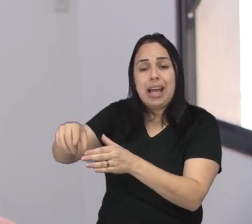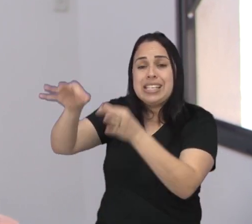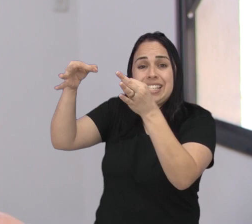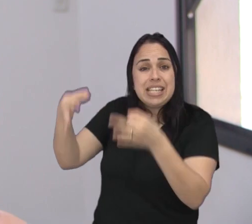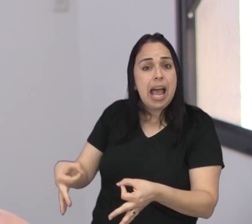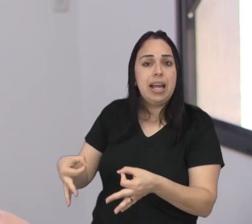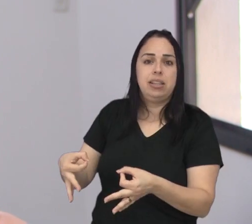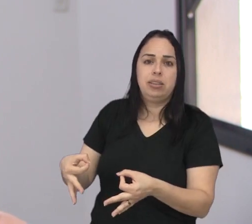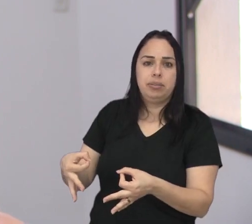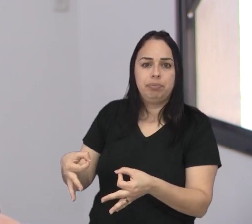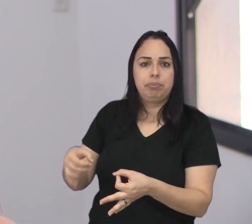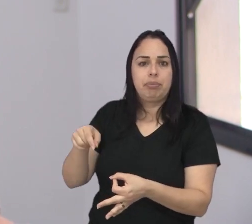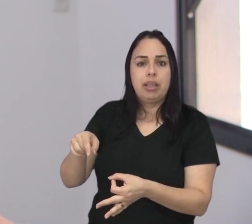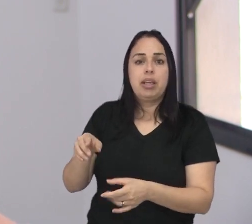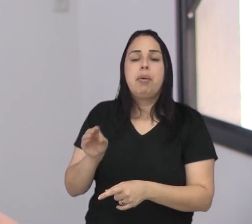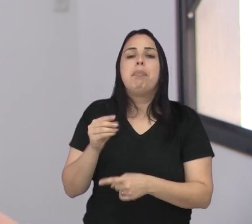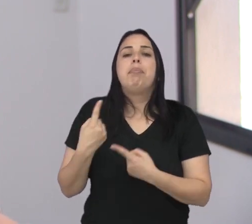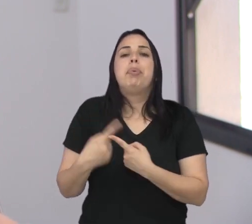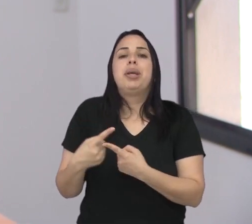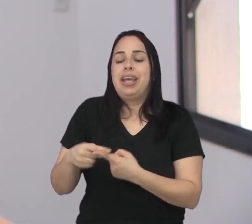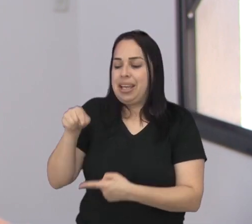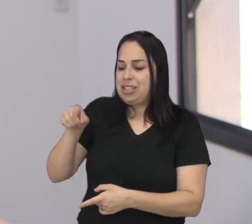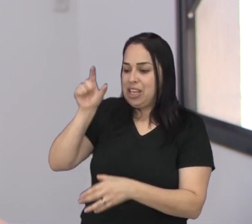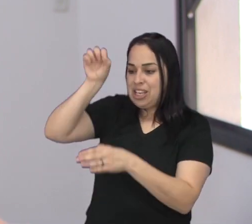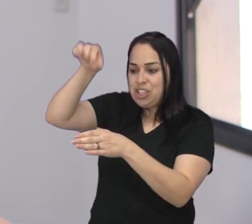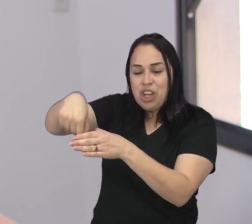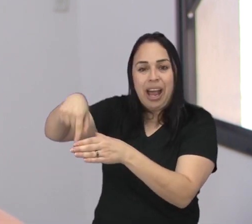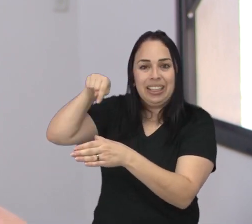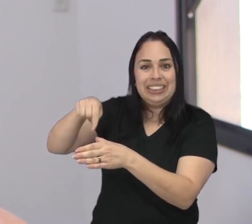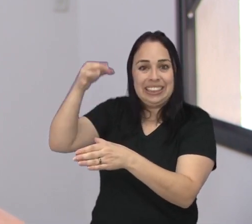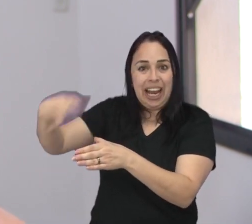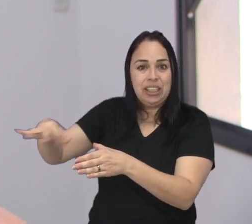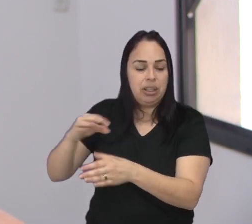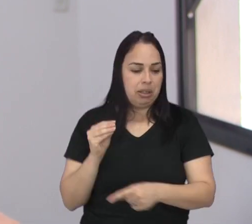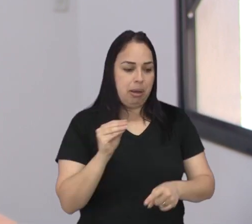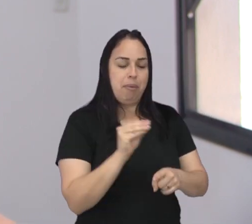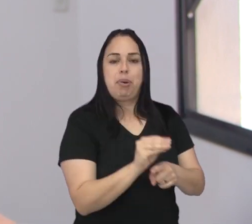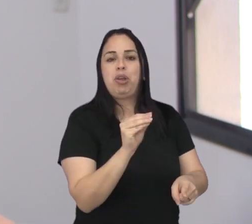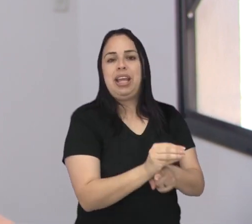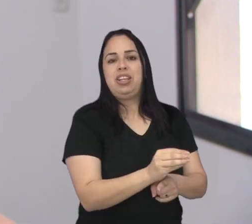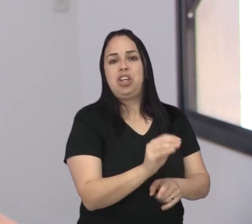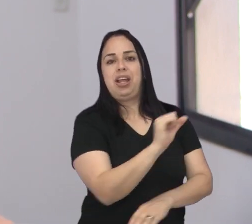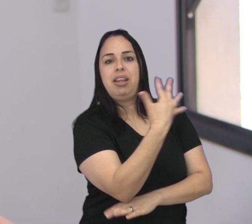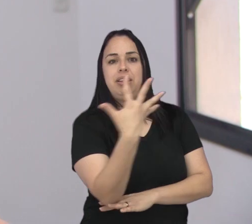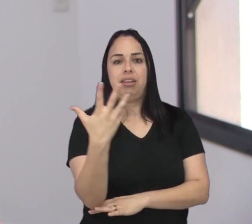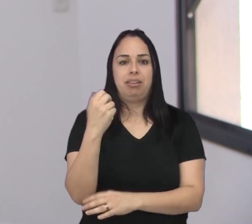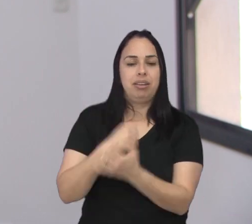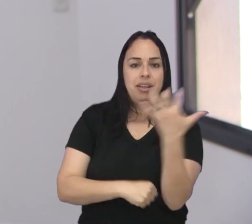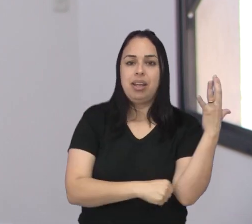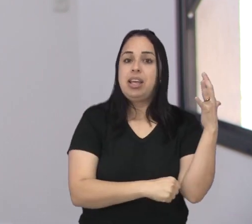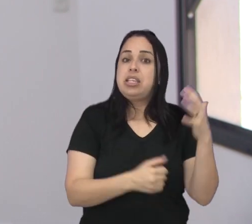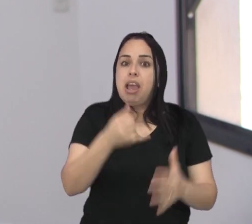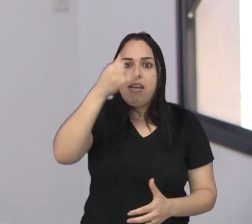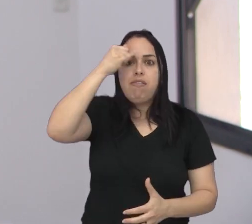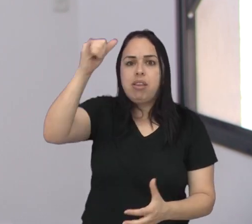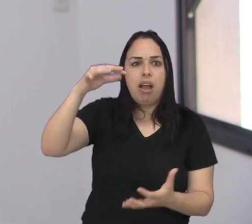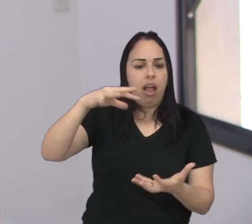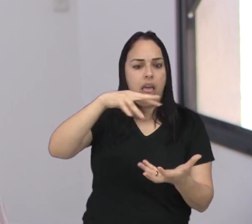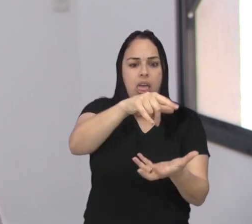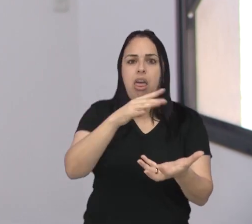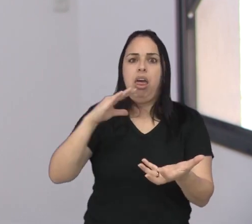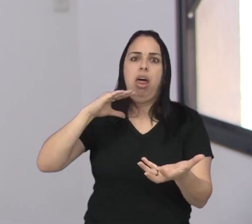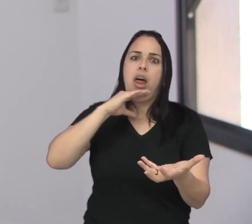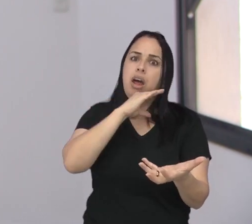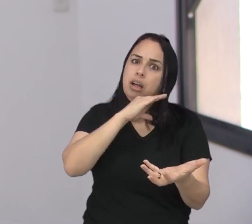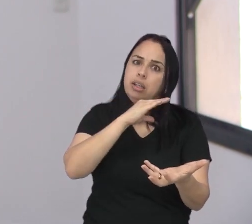esse descarte adequado, que com isso você protege a natureza e não deixa acontecer essa catástrofe que nós estamos assistindo hoje em dia,